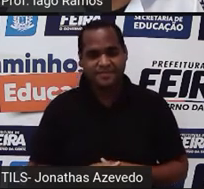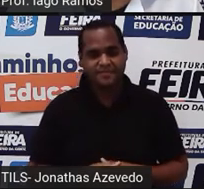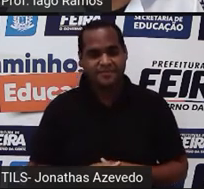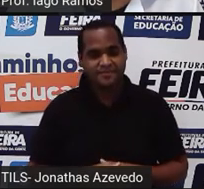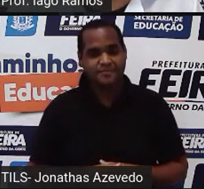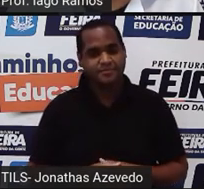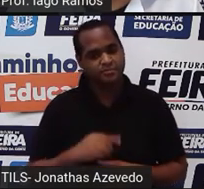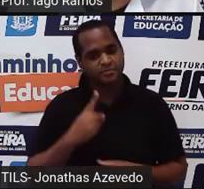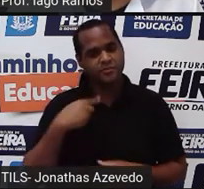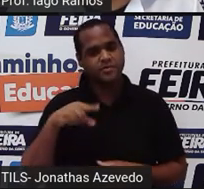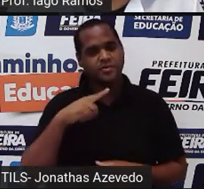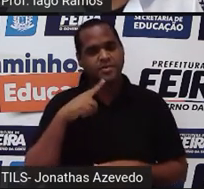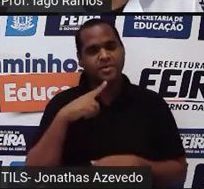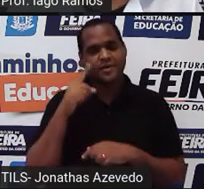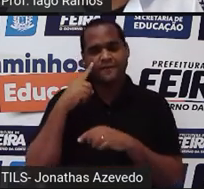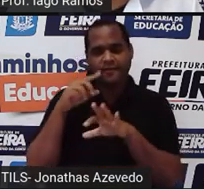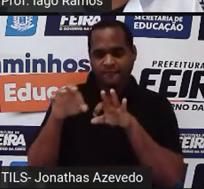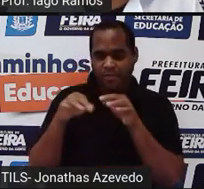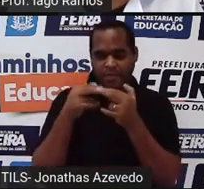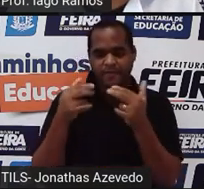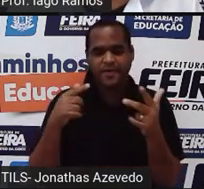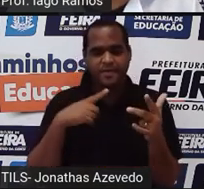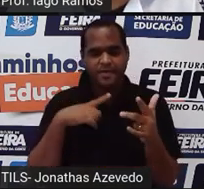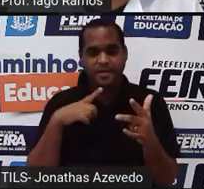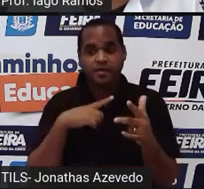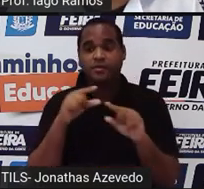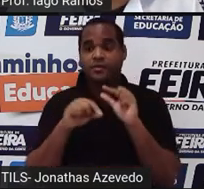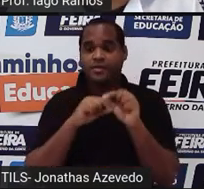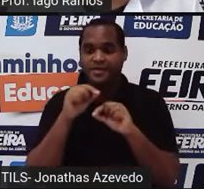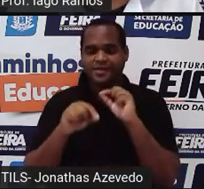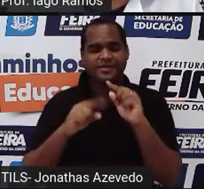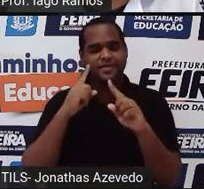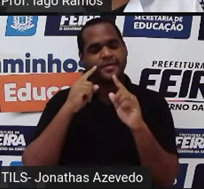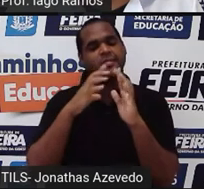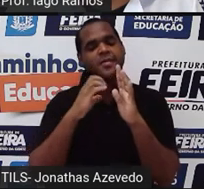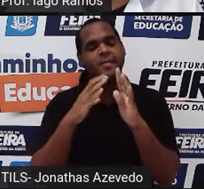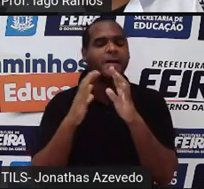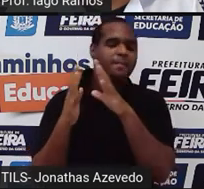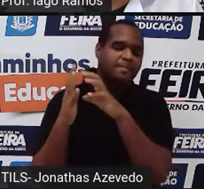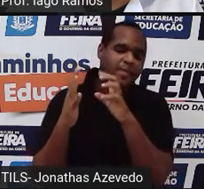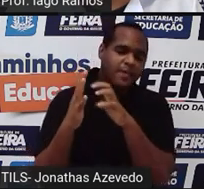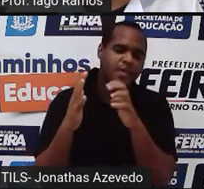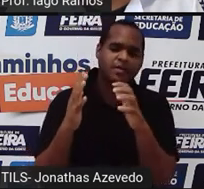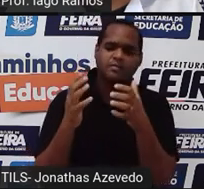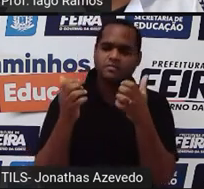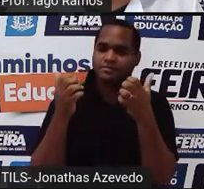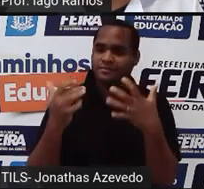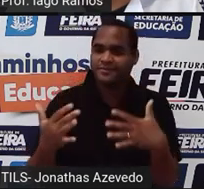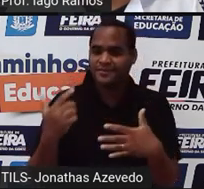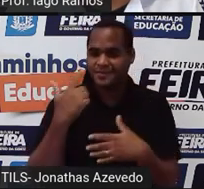Então, temos aí construído a reflexão